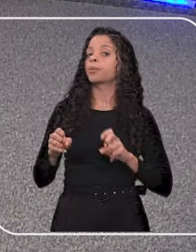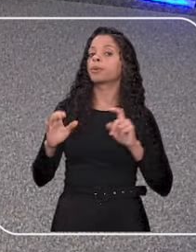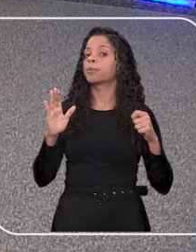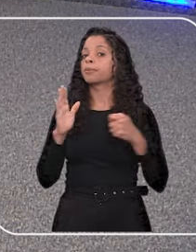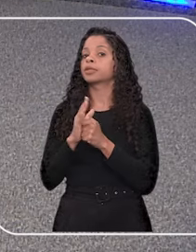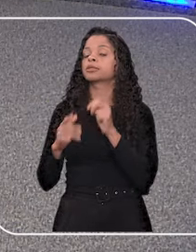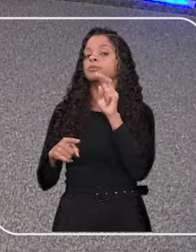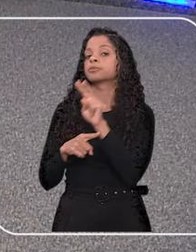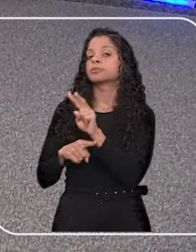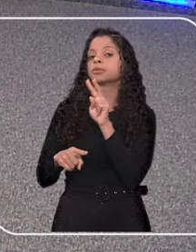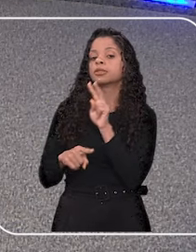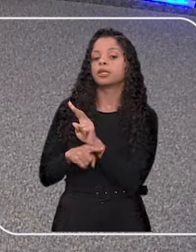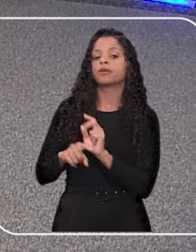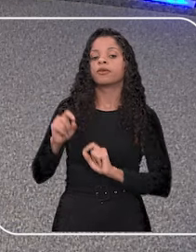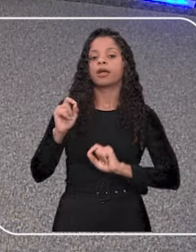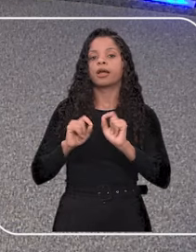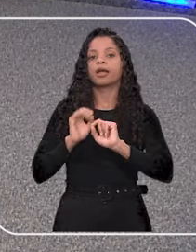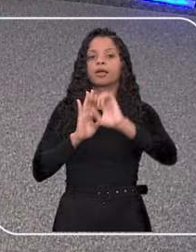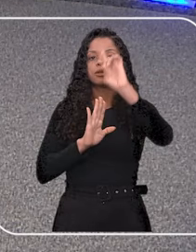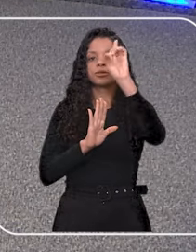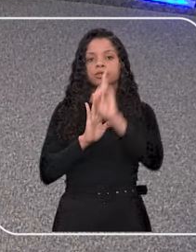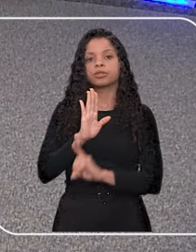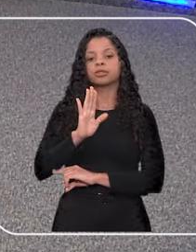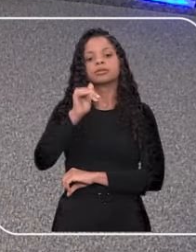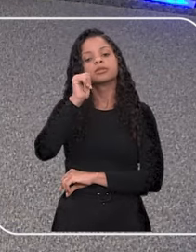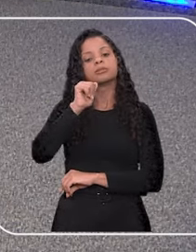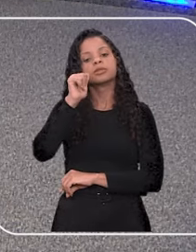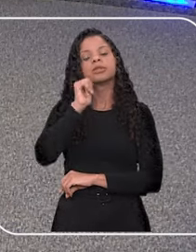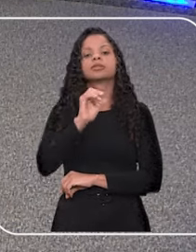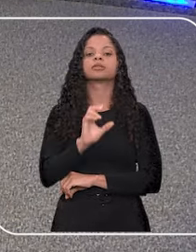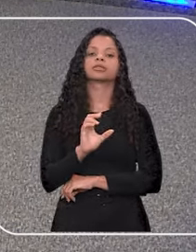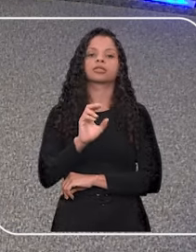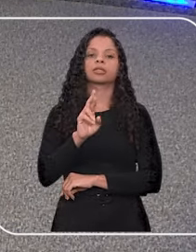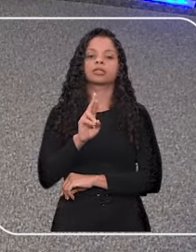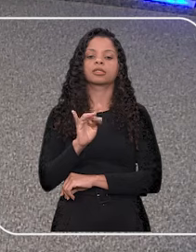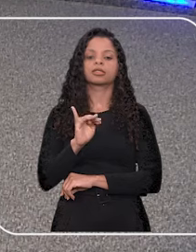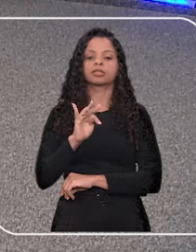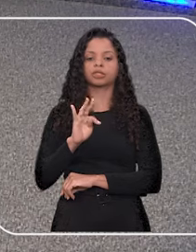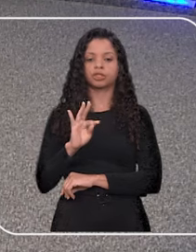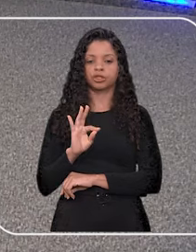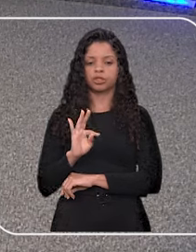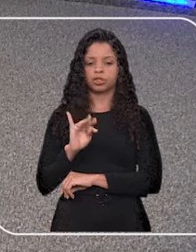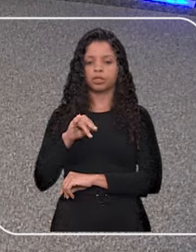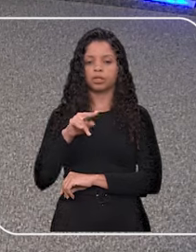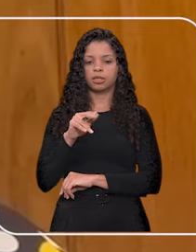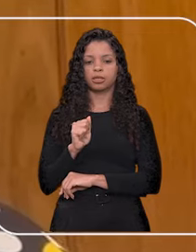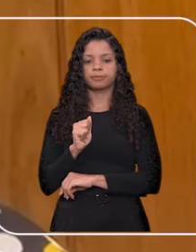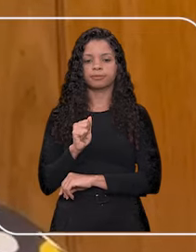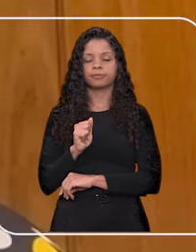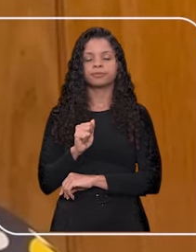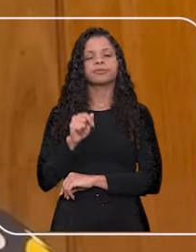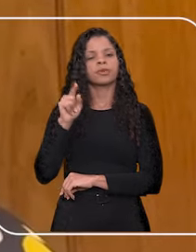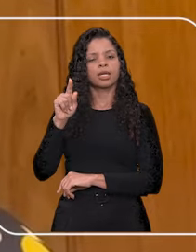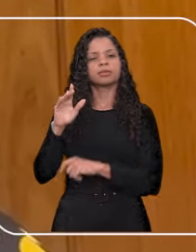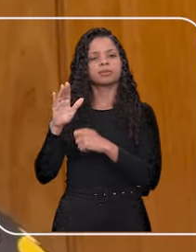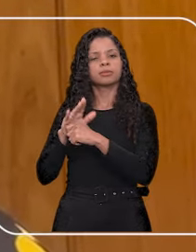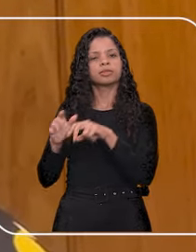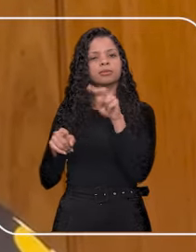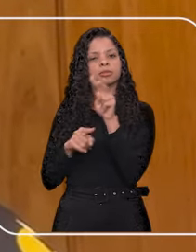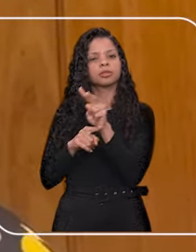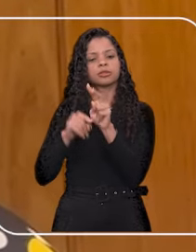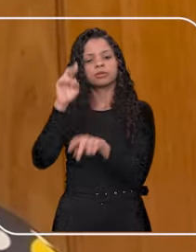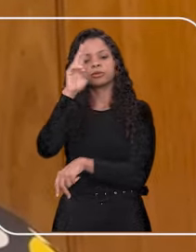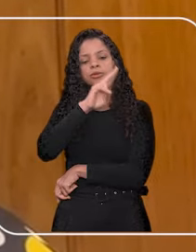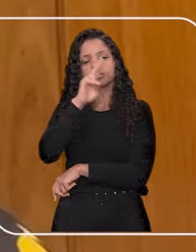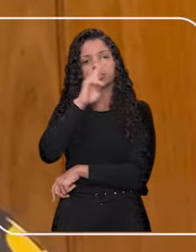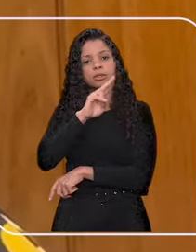especialista em Direito das mulheres Cristina Tubino as medidas protetivas de urgência elas estão previstas na Lei Maria